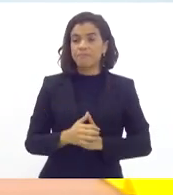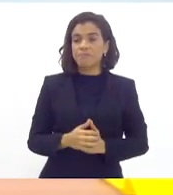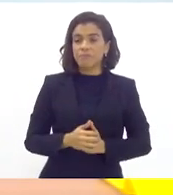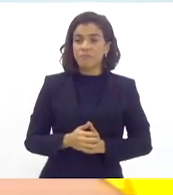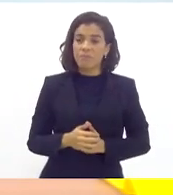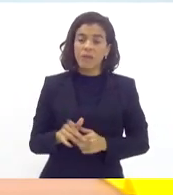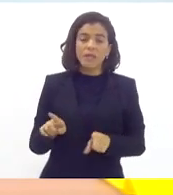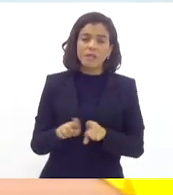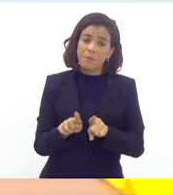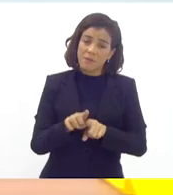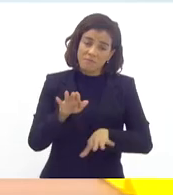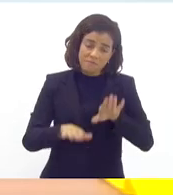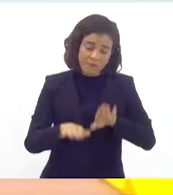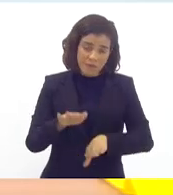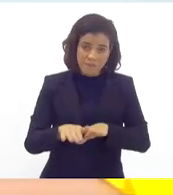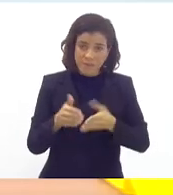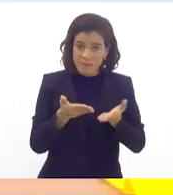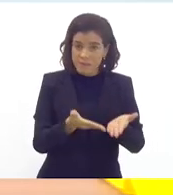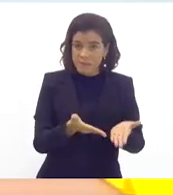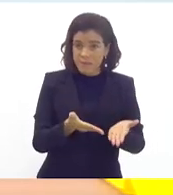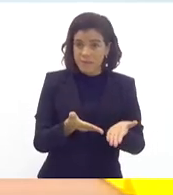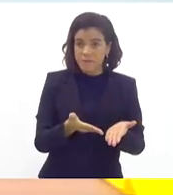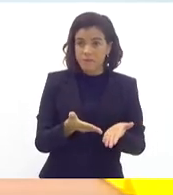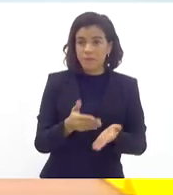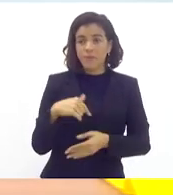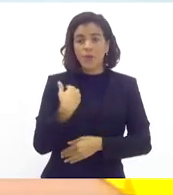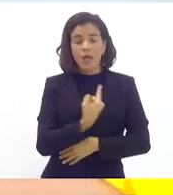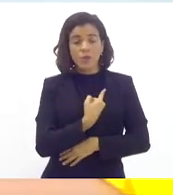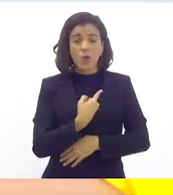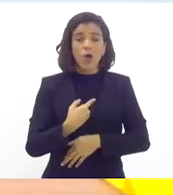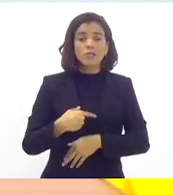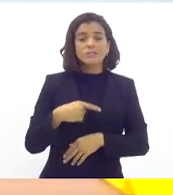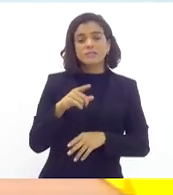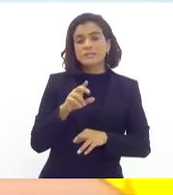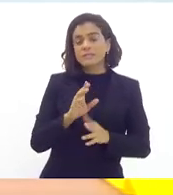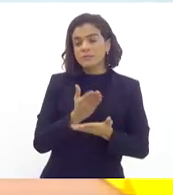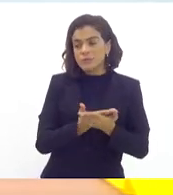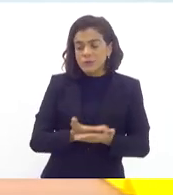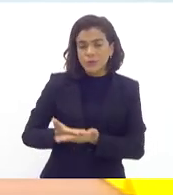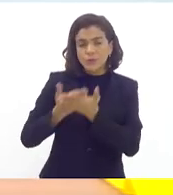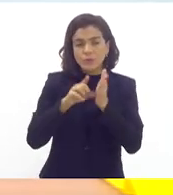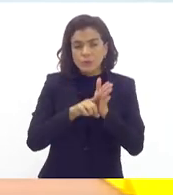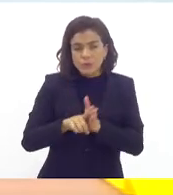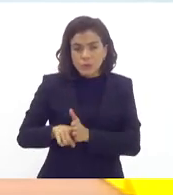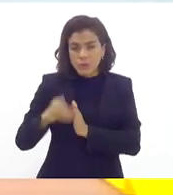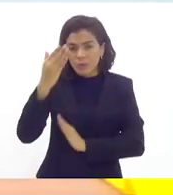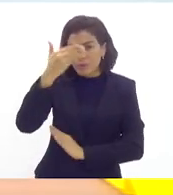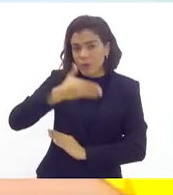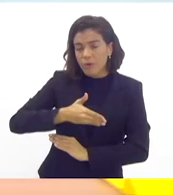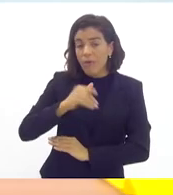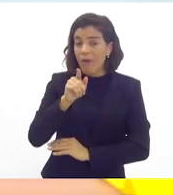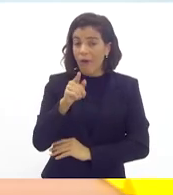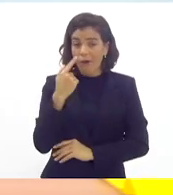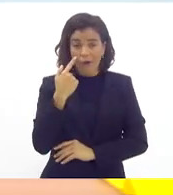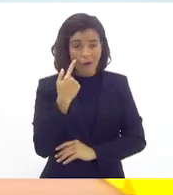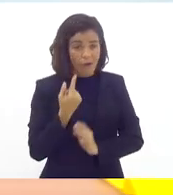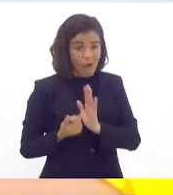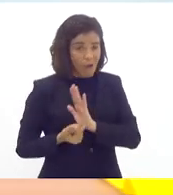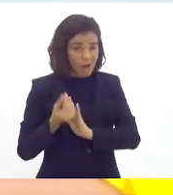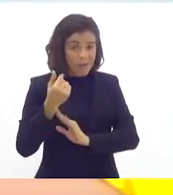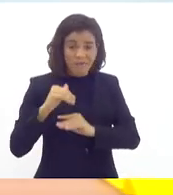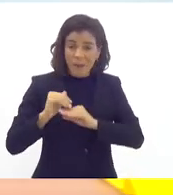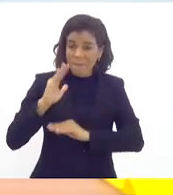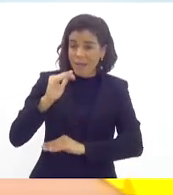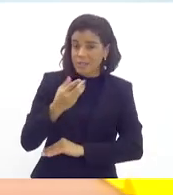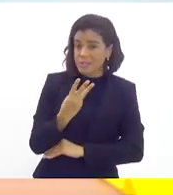E, no fundo, vai depender disso, tá certo? O que nossas estimativas mostram, tem agora pessoas falando, olha, a alíquota vai ser maior que